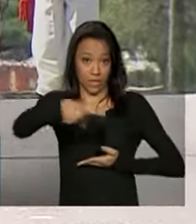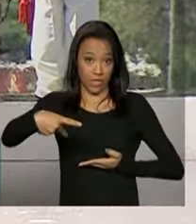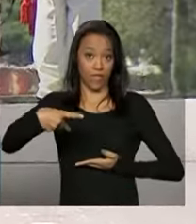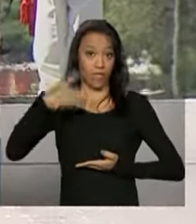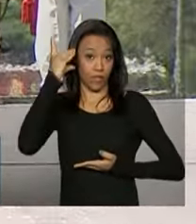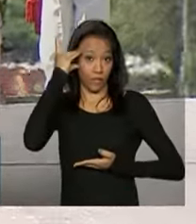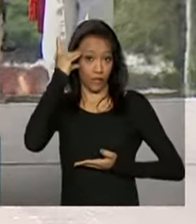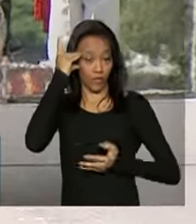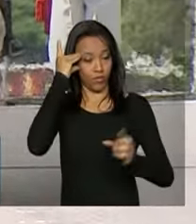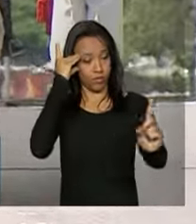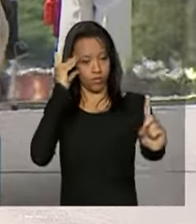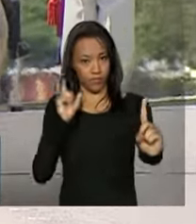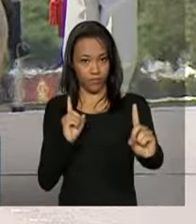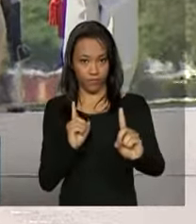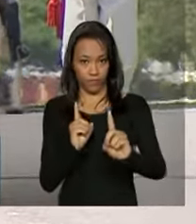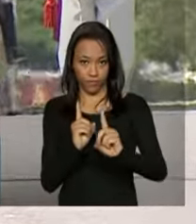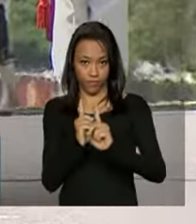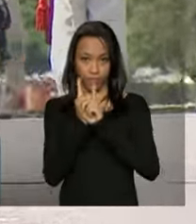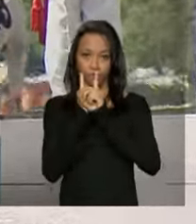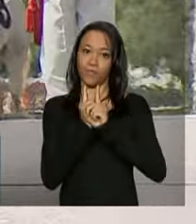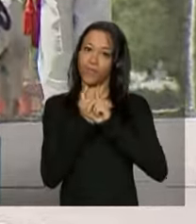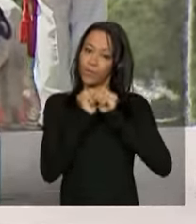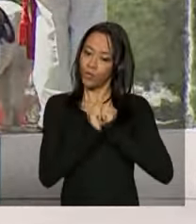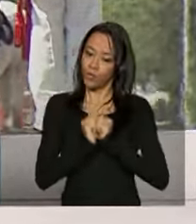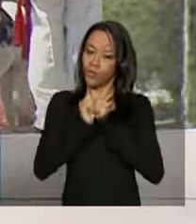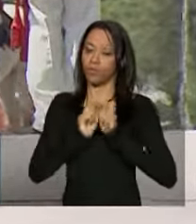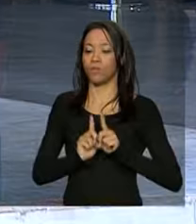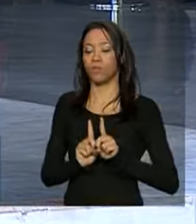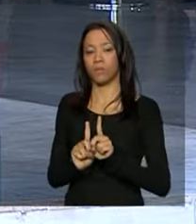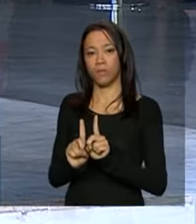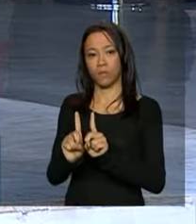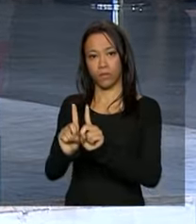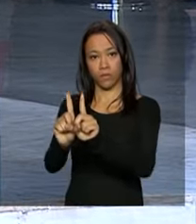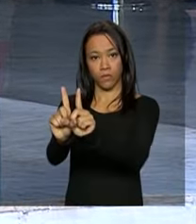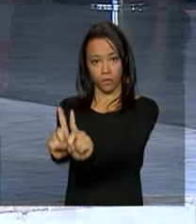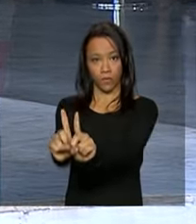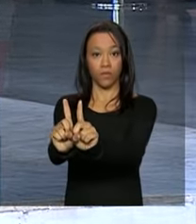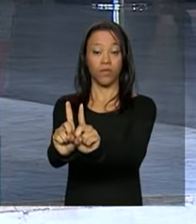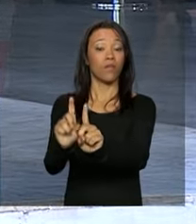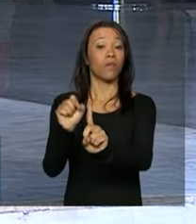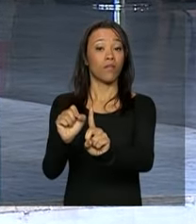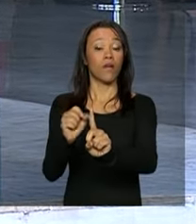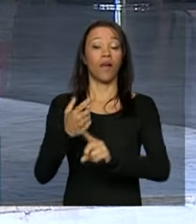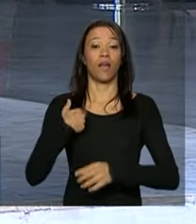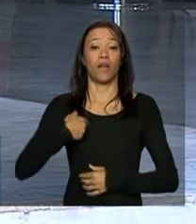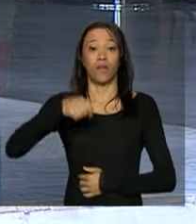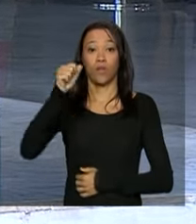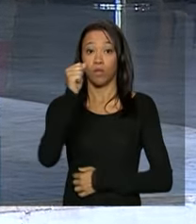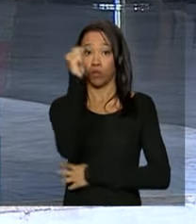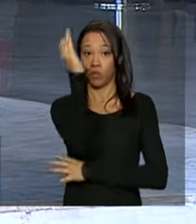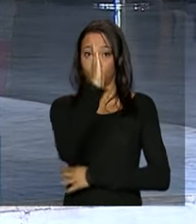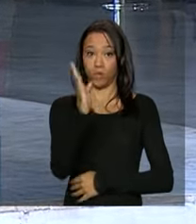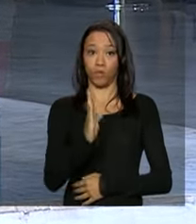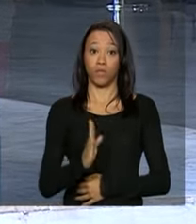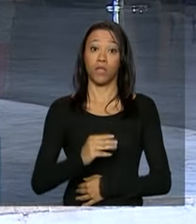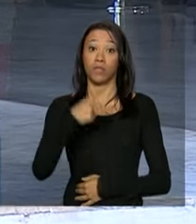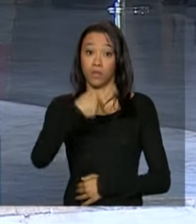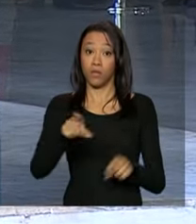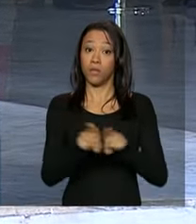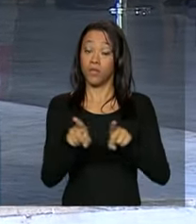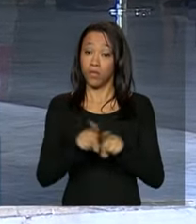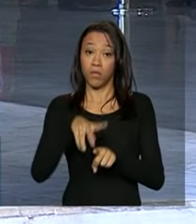aí do Palácio do Planalto, as duas vão acompanhar a execução do hino oficial dos dois